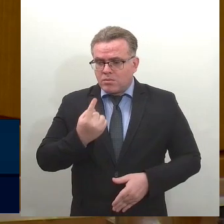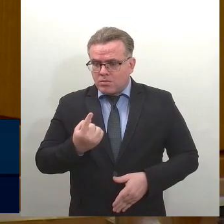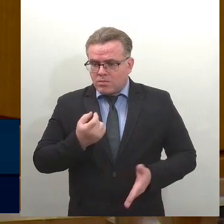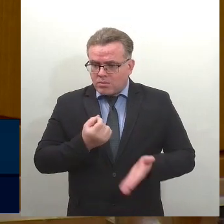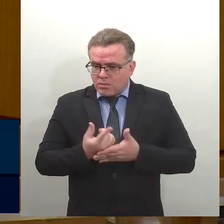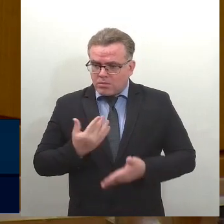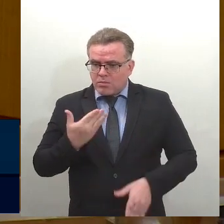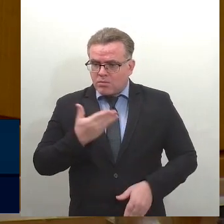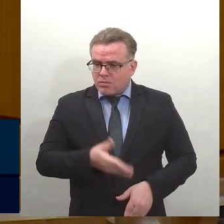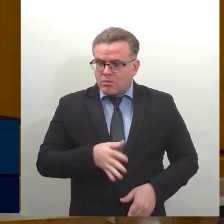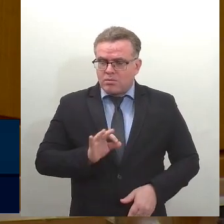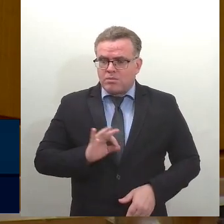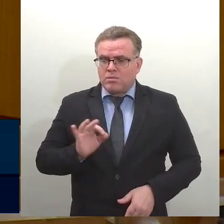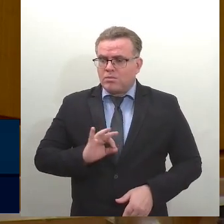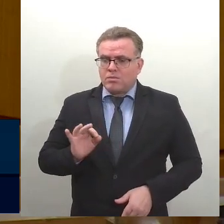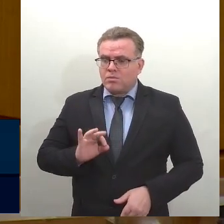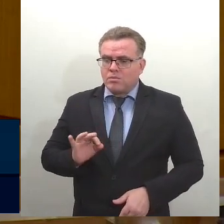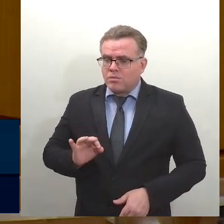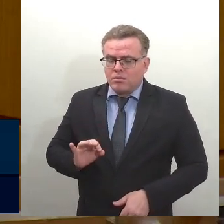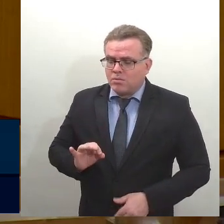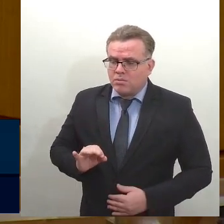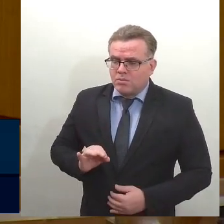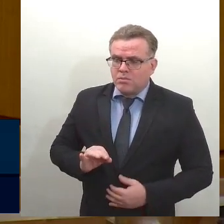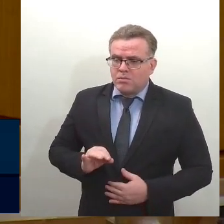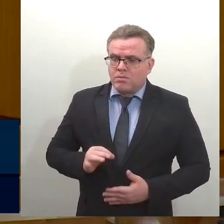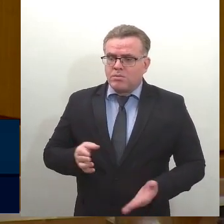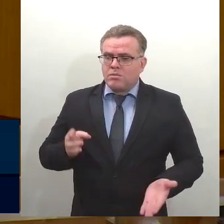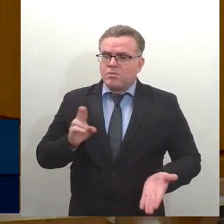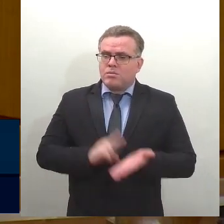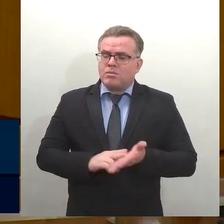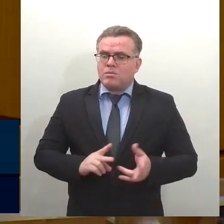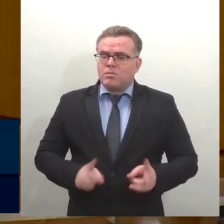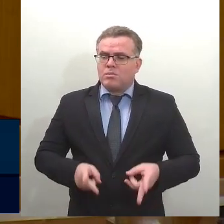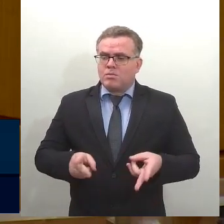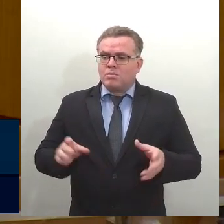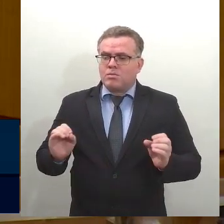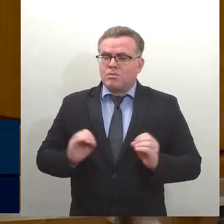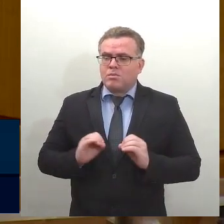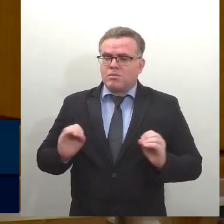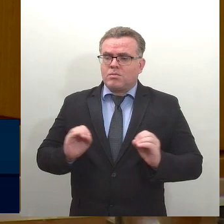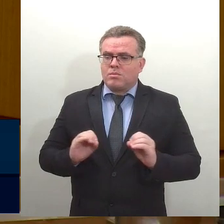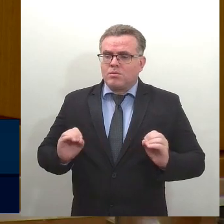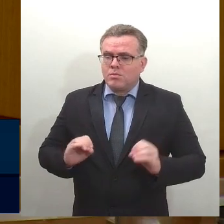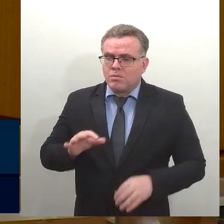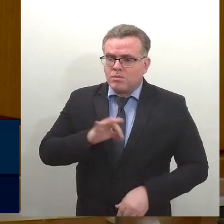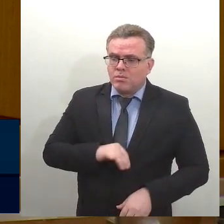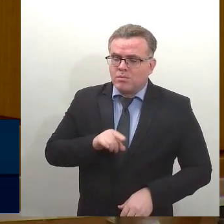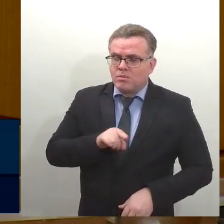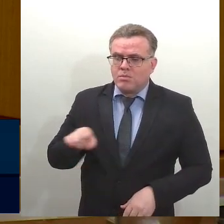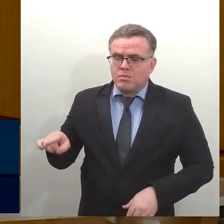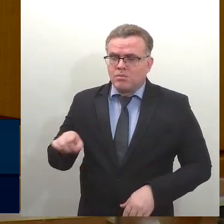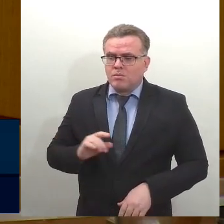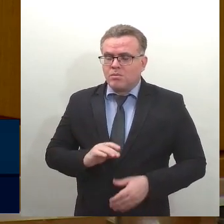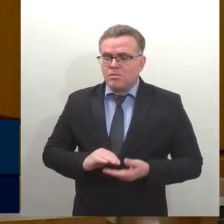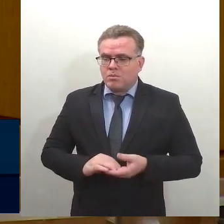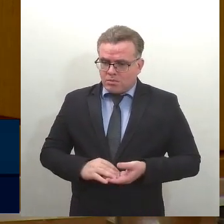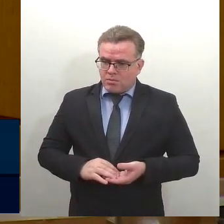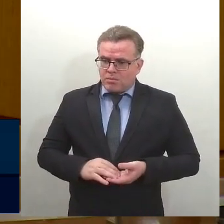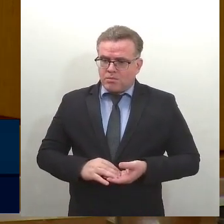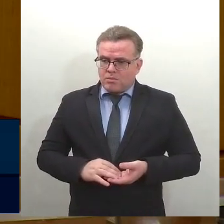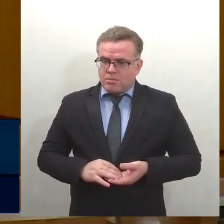uma bodega, porque não tinha garantia de recebimento dos seus salários. Então a gente faz